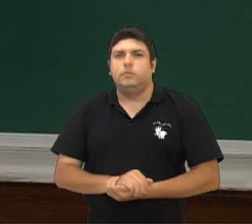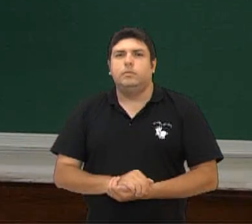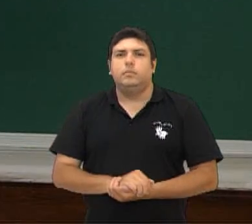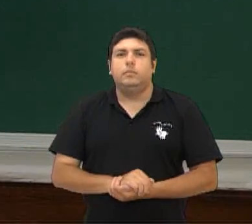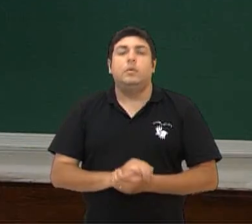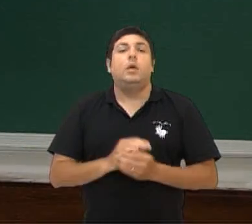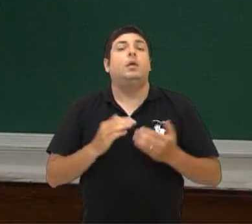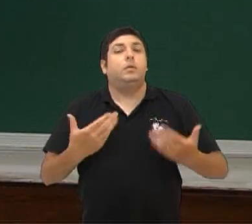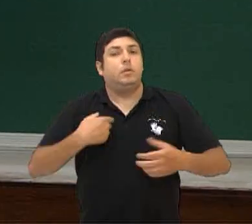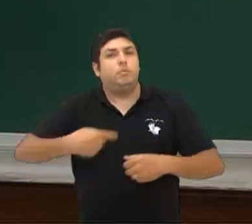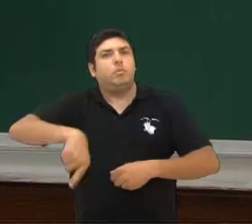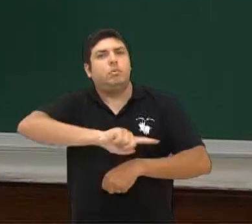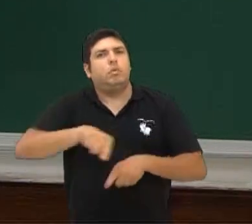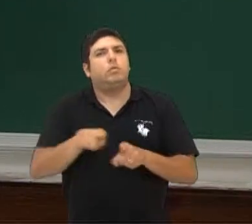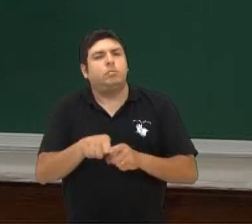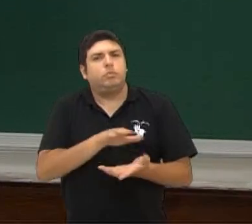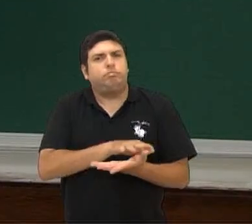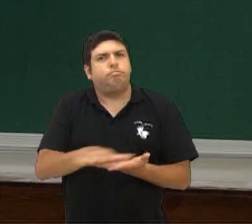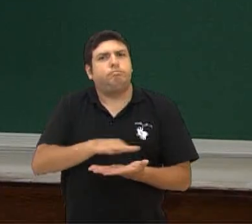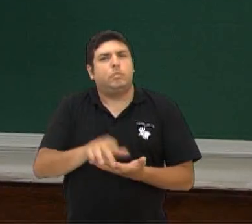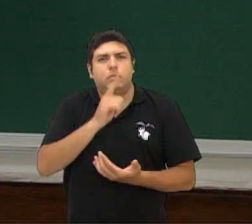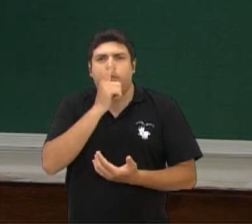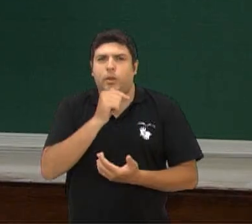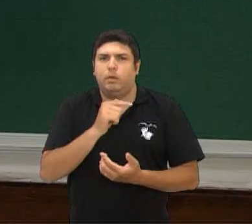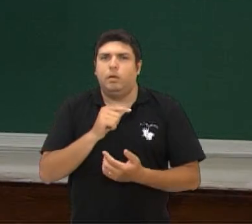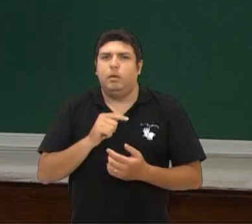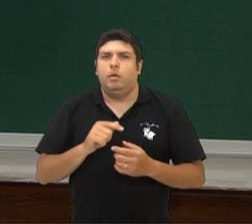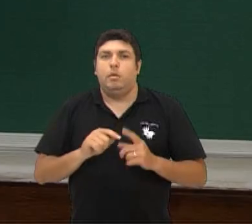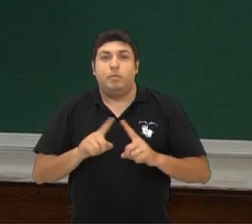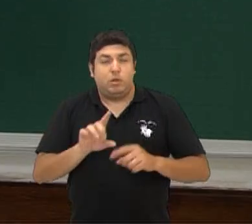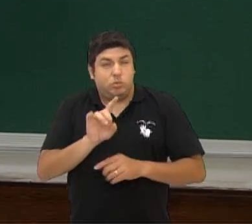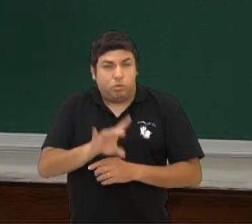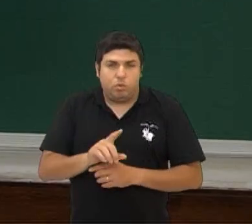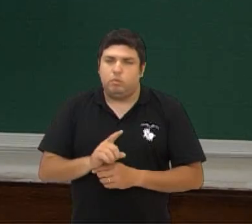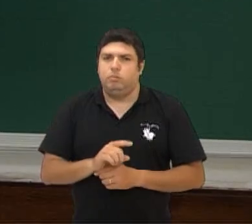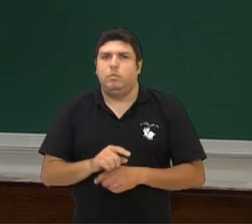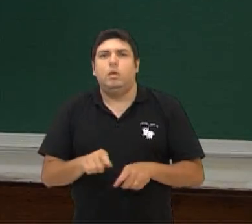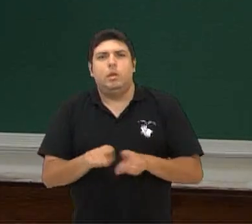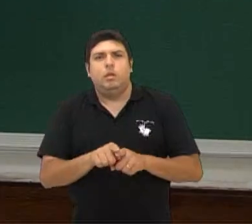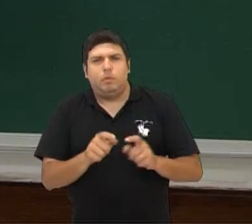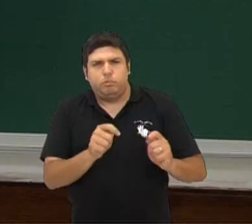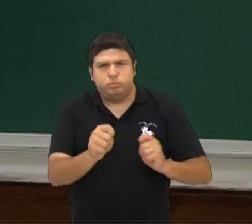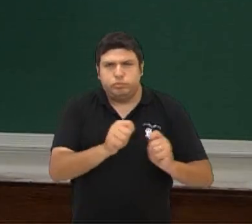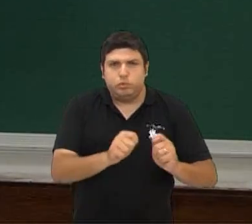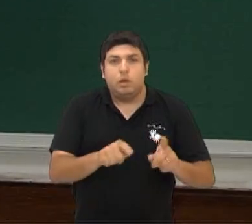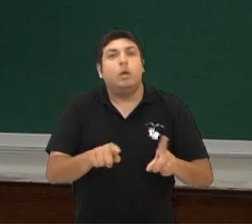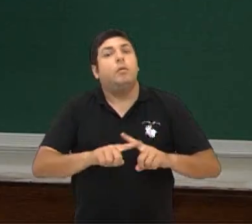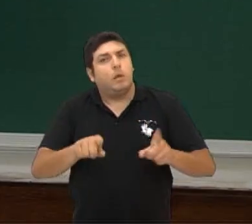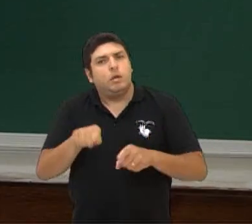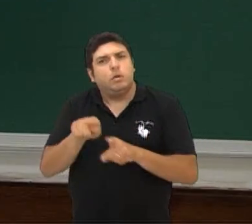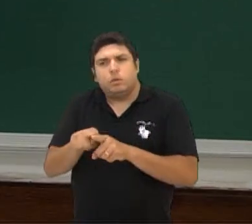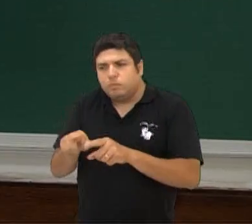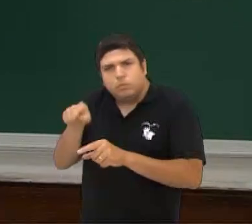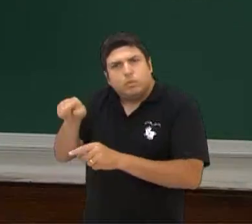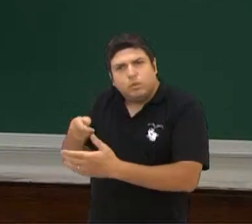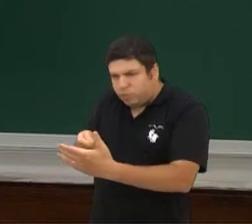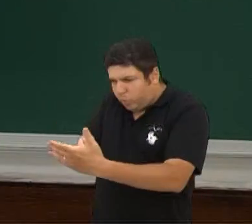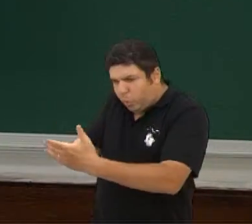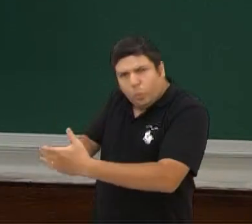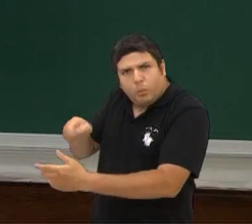a gente está entre os que mais consomem, sim, mas não é só. Então, a gente tem que economizar, tem, mas a gente também tem que cobrar que sejam